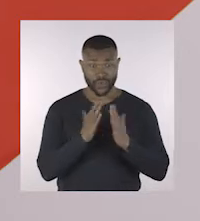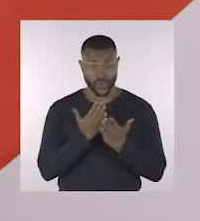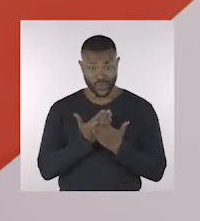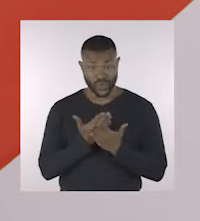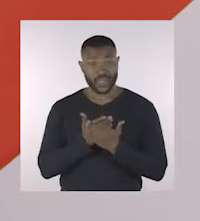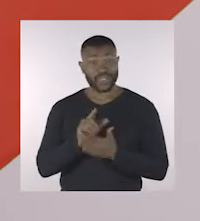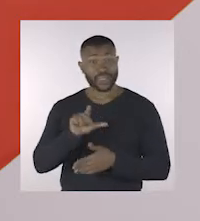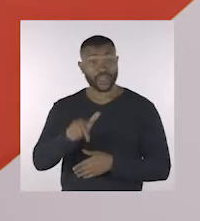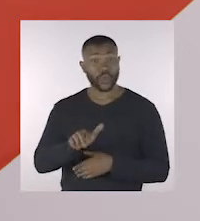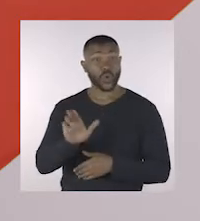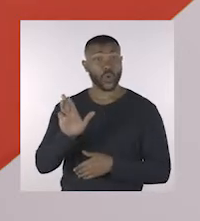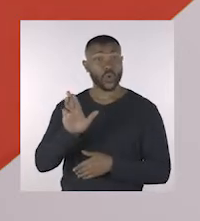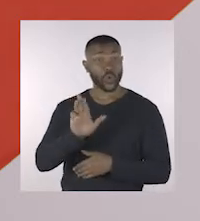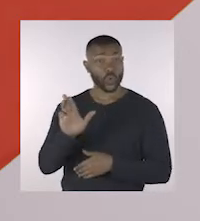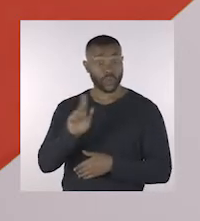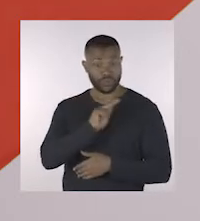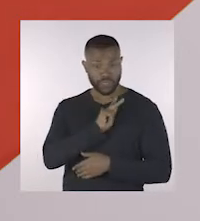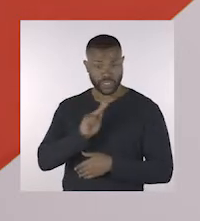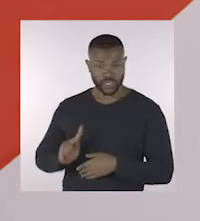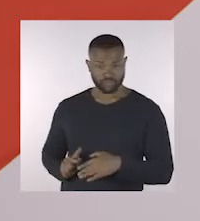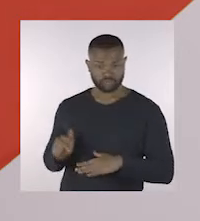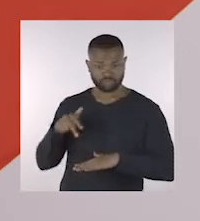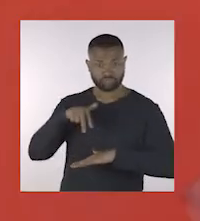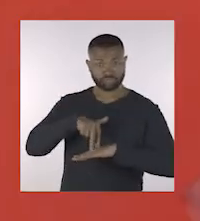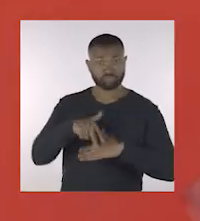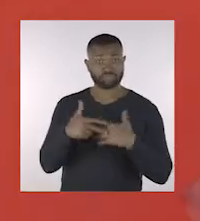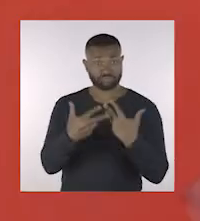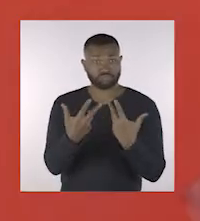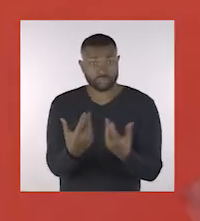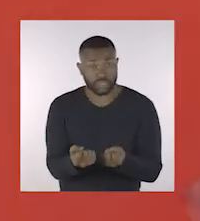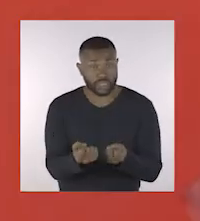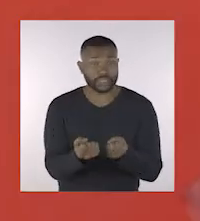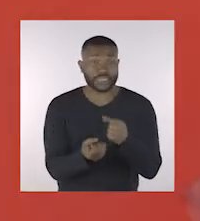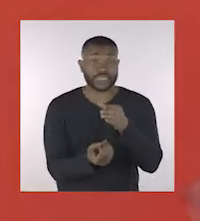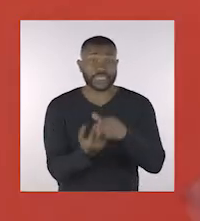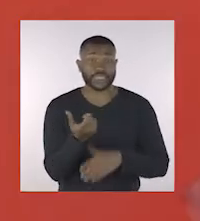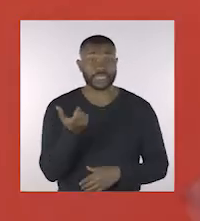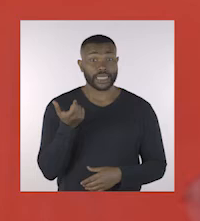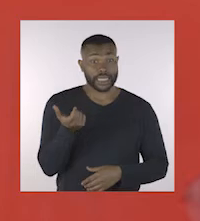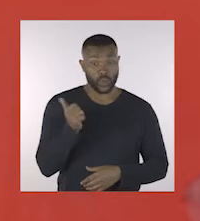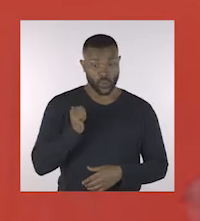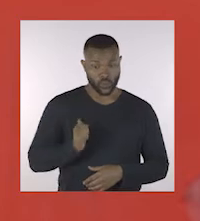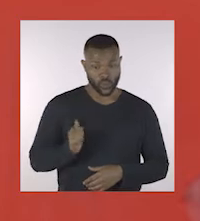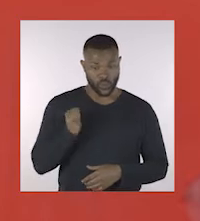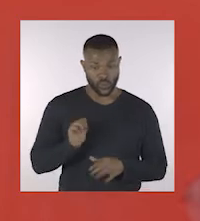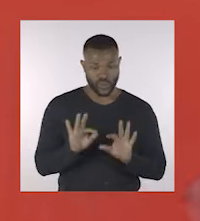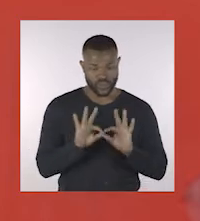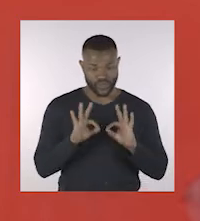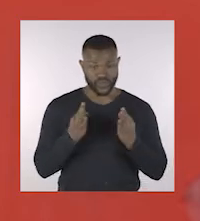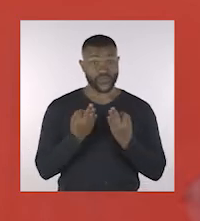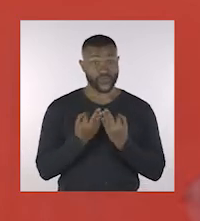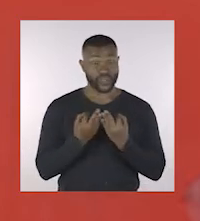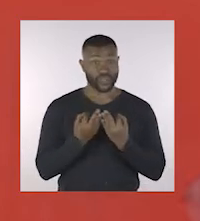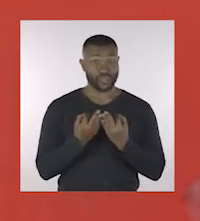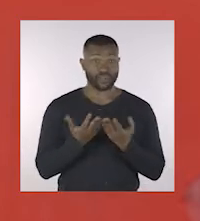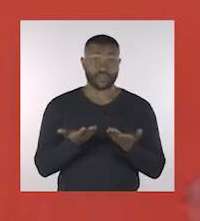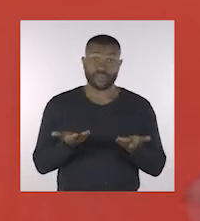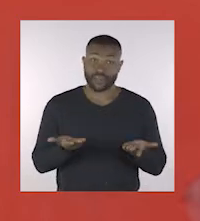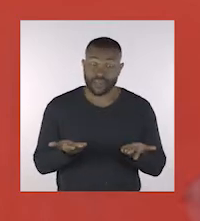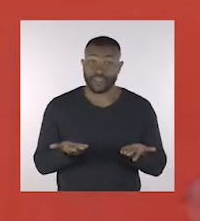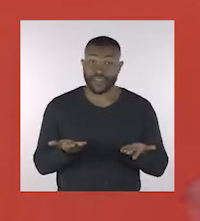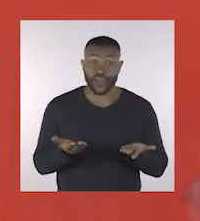e depois o Lula assume presidência da república cria o bolsa família e simplesmente